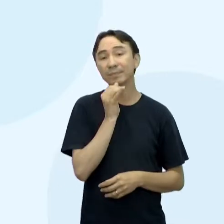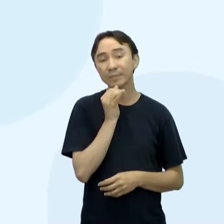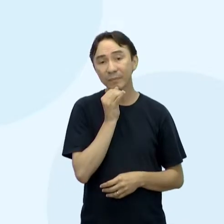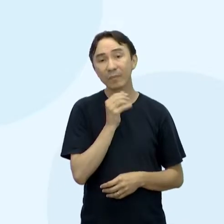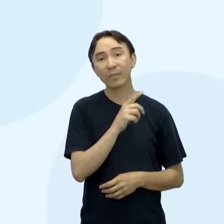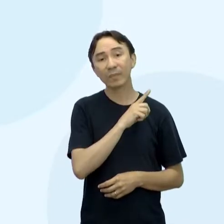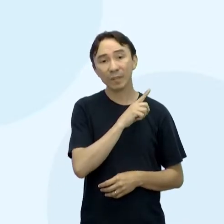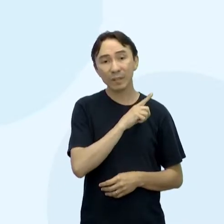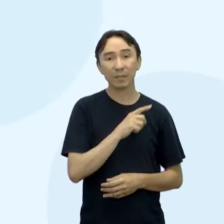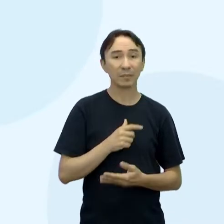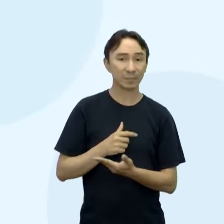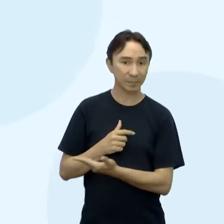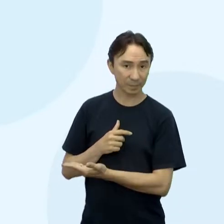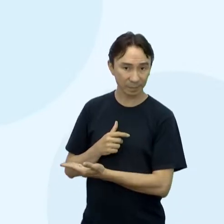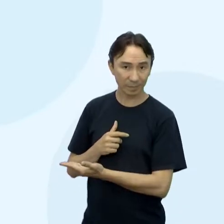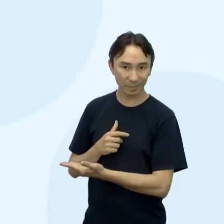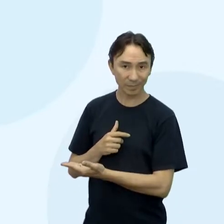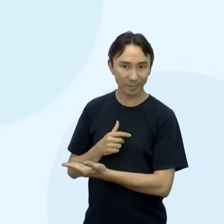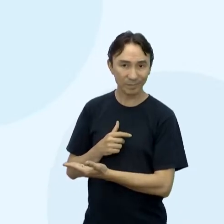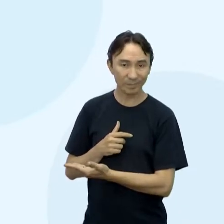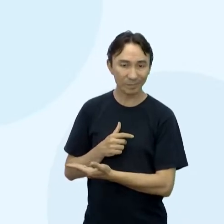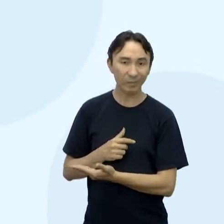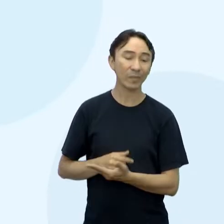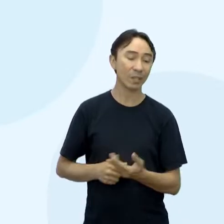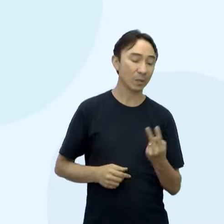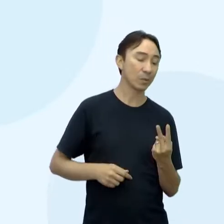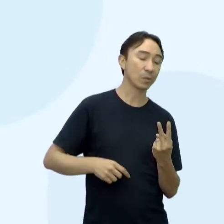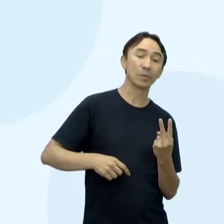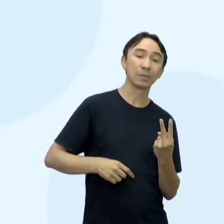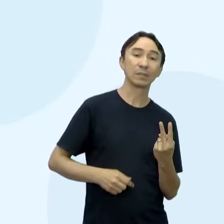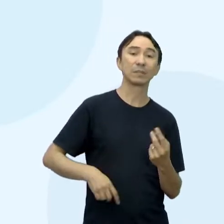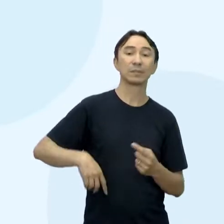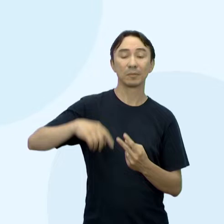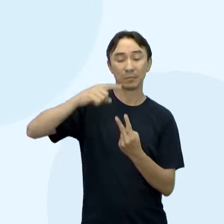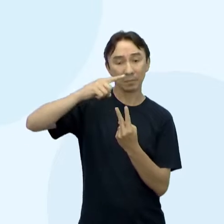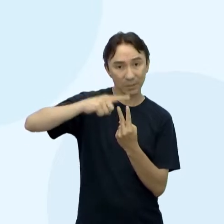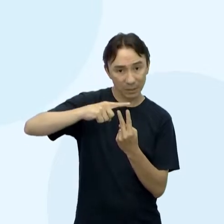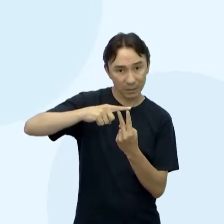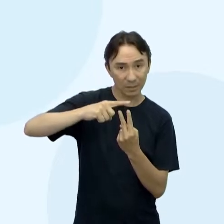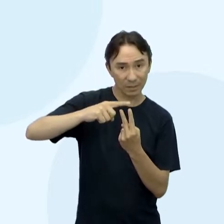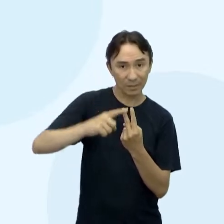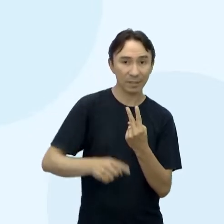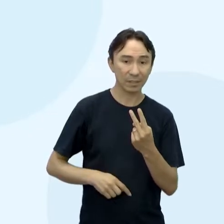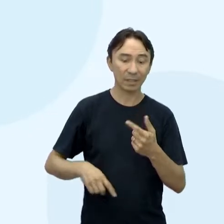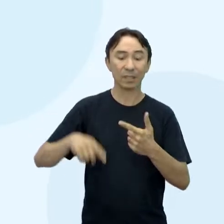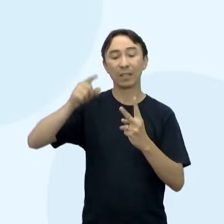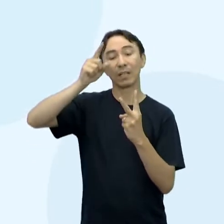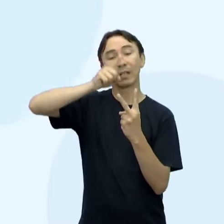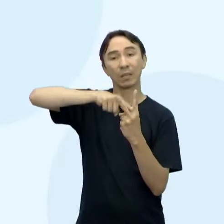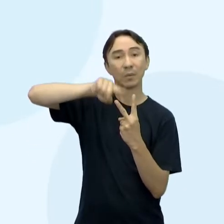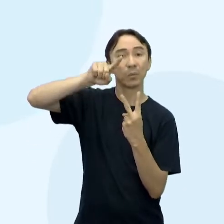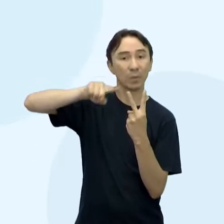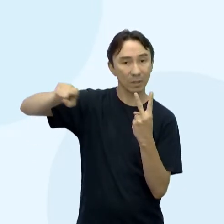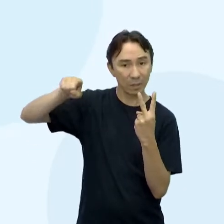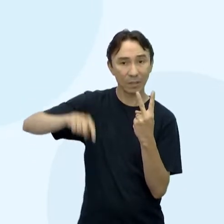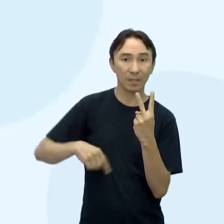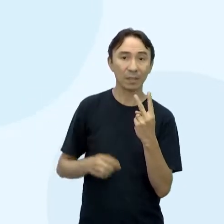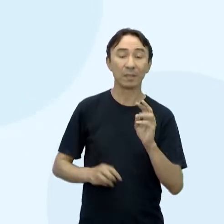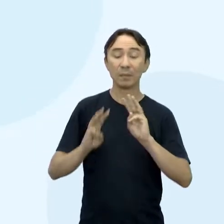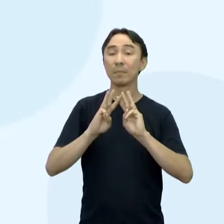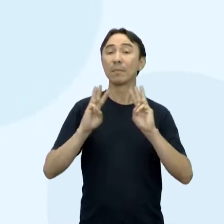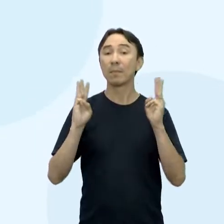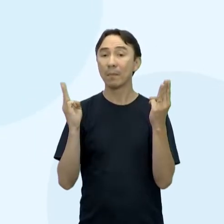raiz quadrada agora da massa, então depende da massa e depende da constante elástica dessa mola. Então, um ponto